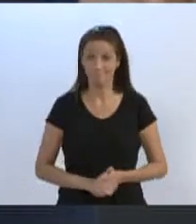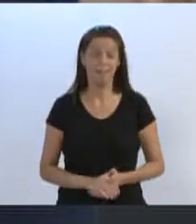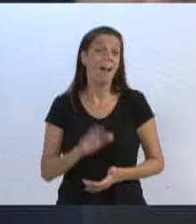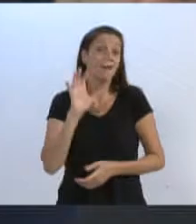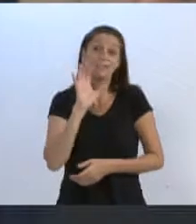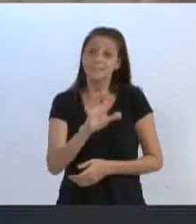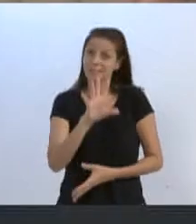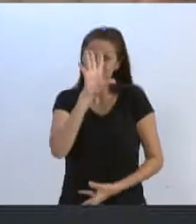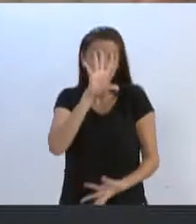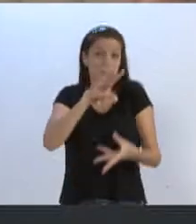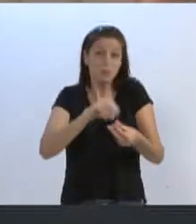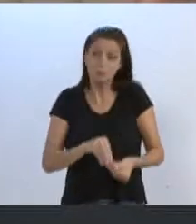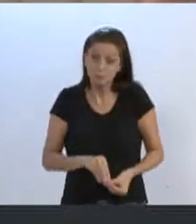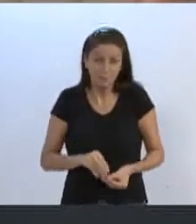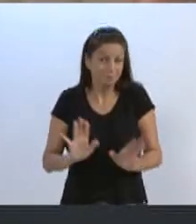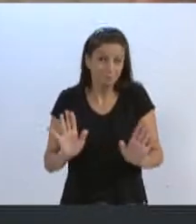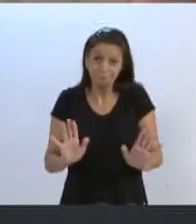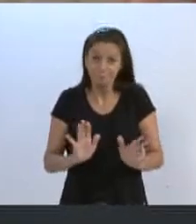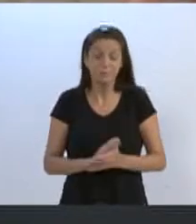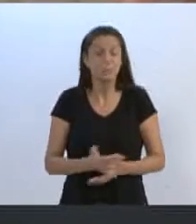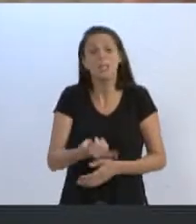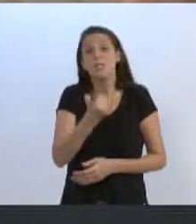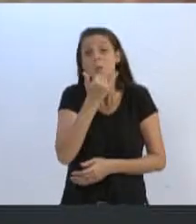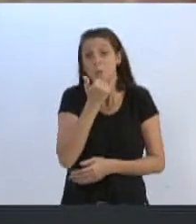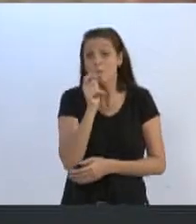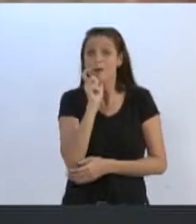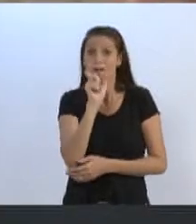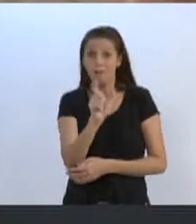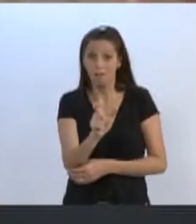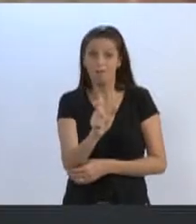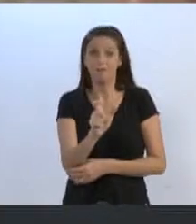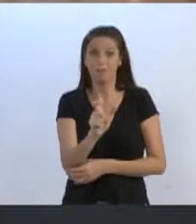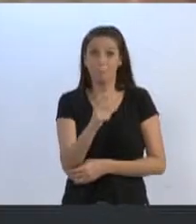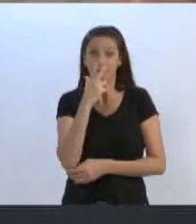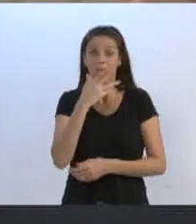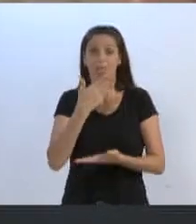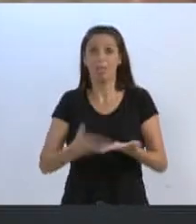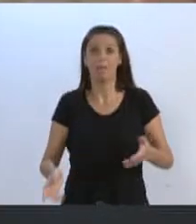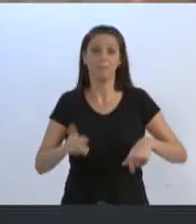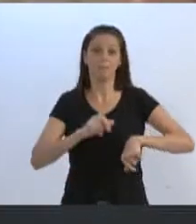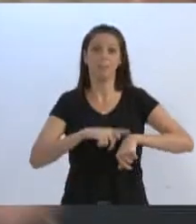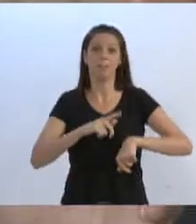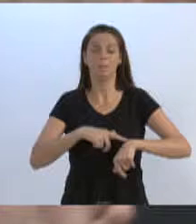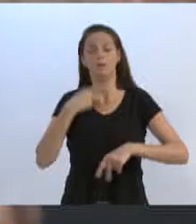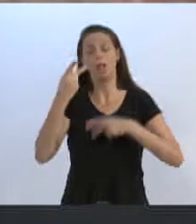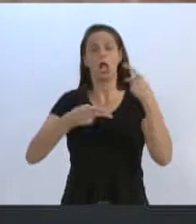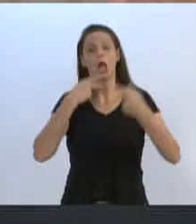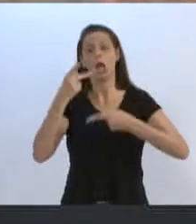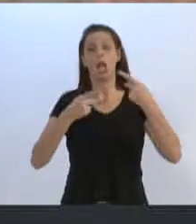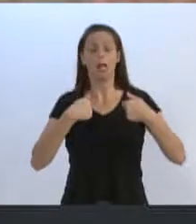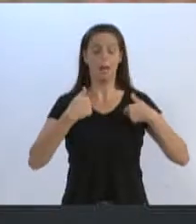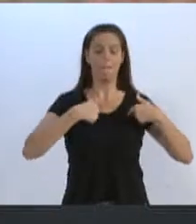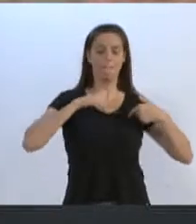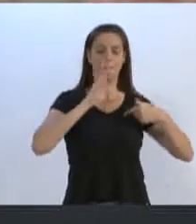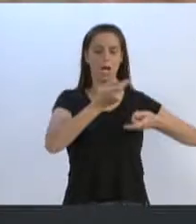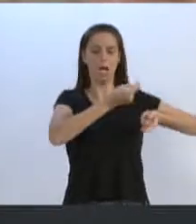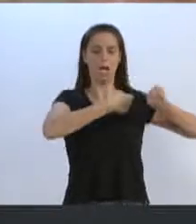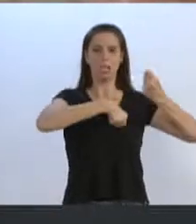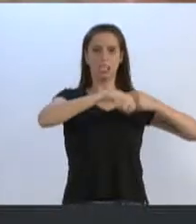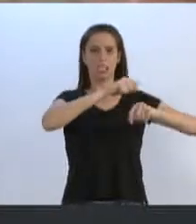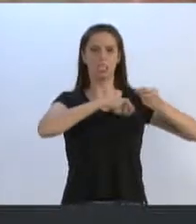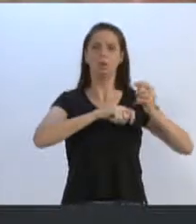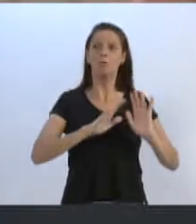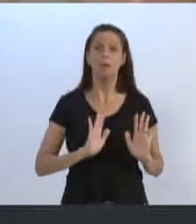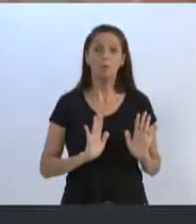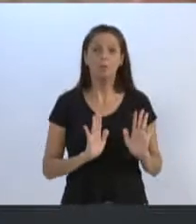resume essa, desculpa a palavra, mas gastação de tempo em falar que sou o mais econômico,